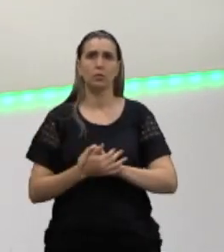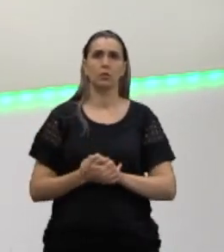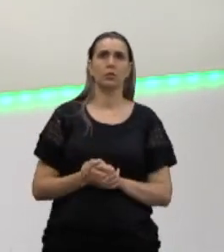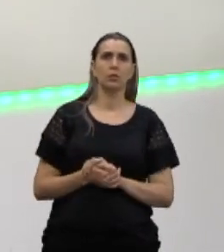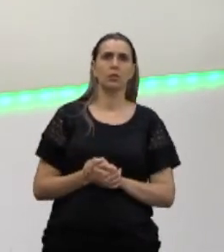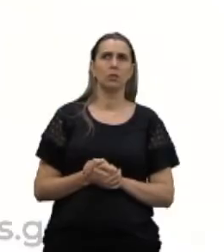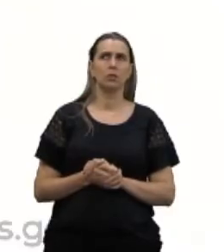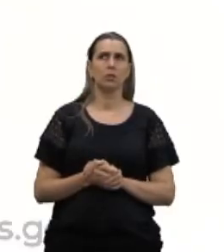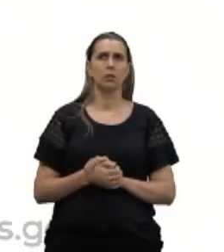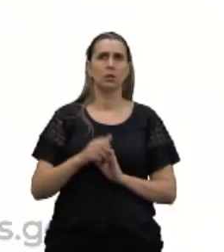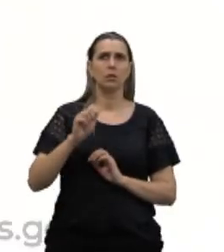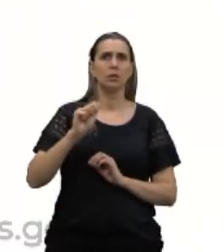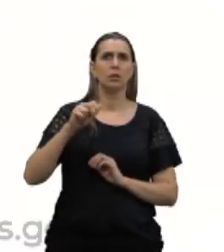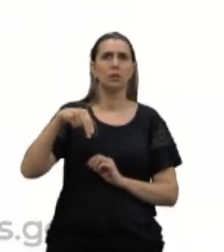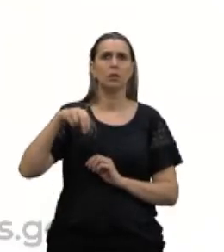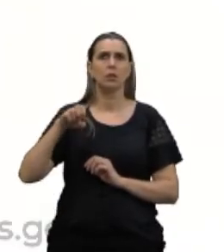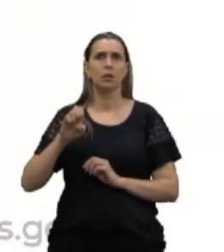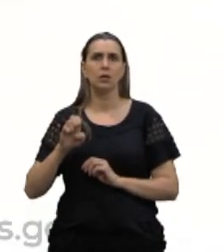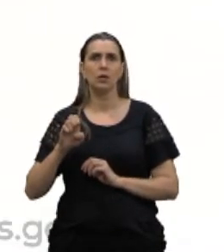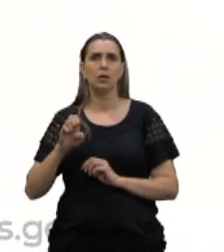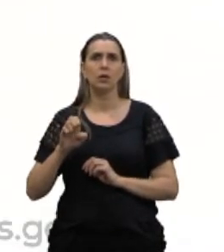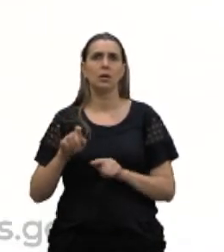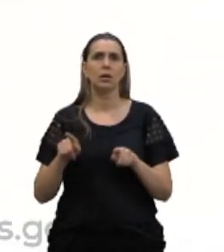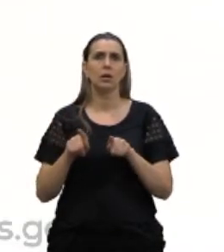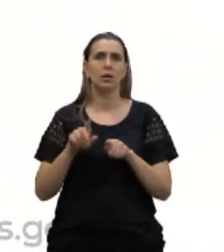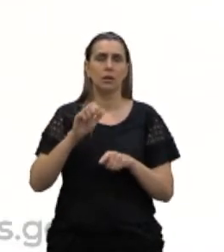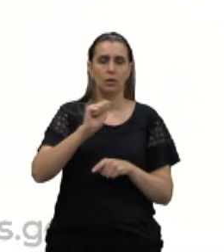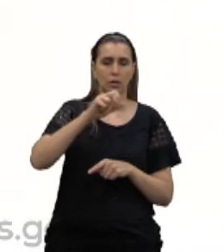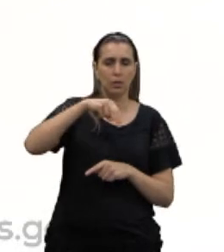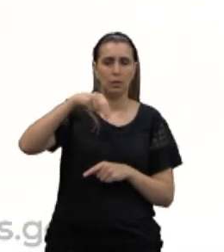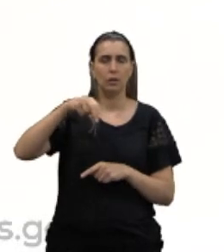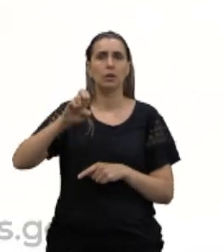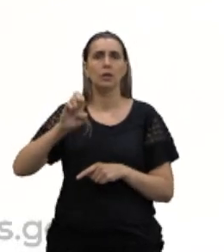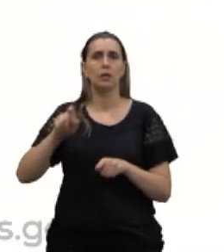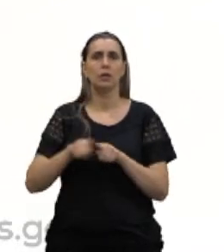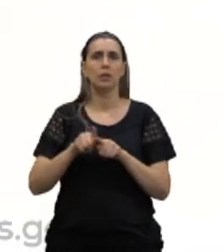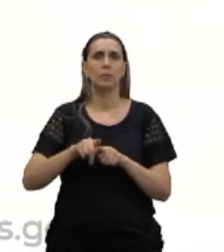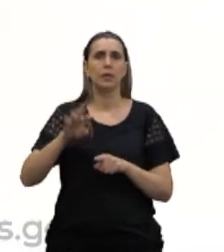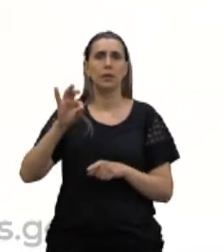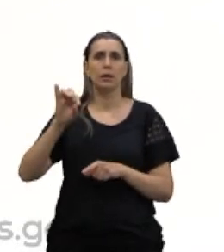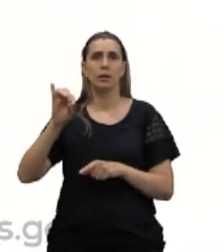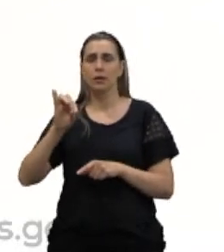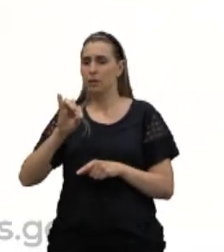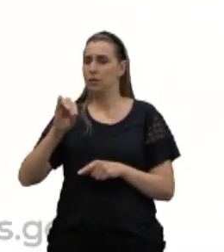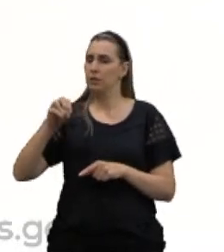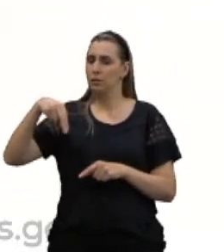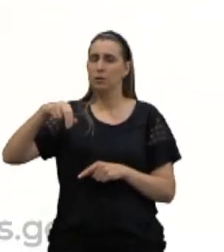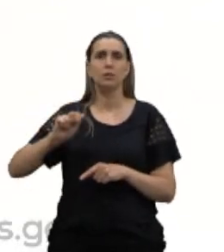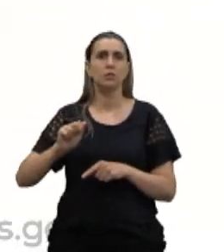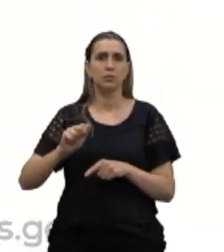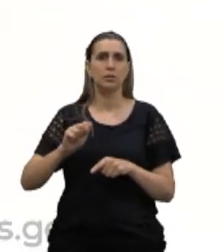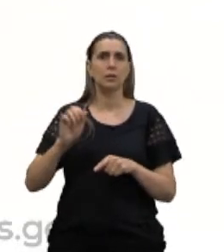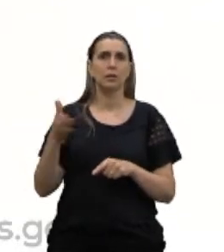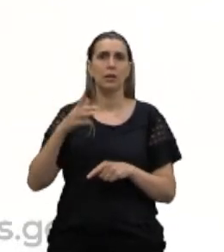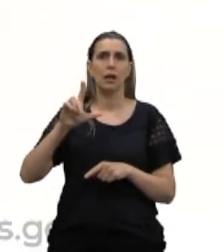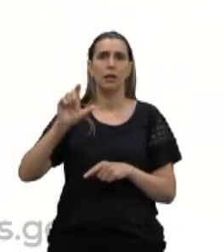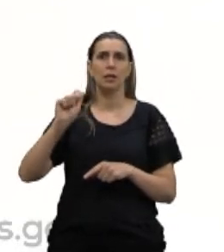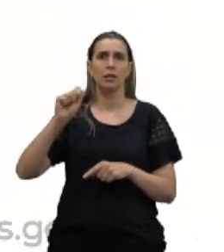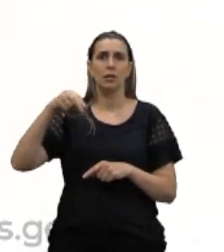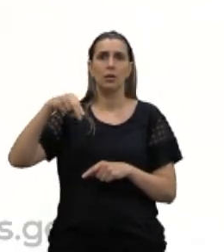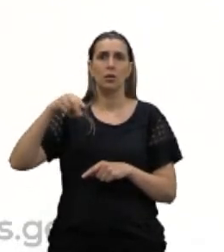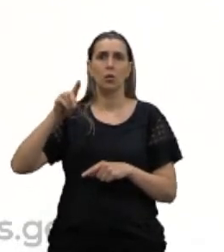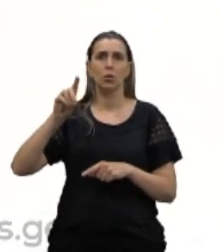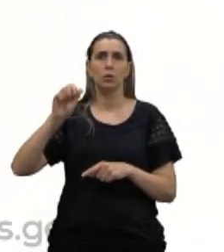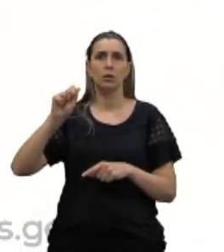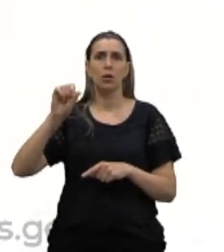a Anne Bogart e a Tina, faltou o izinho ali, Tina Landau, tá? A Anne veio